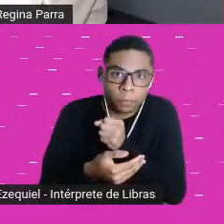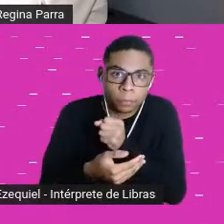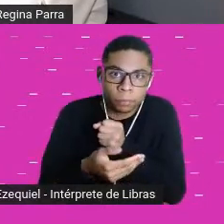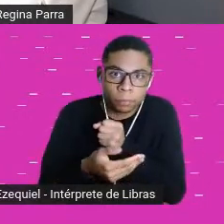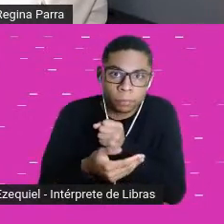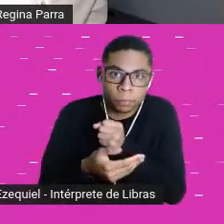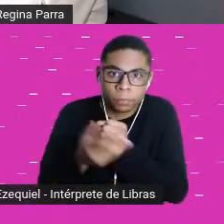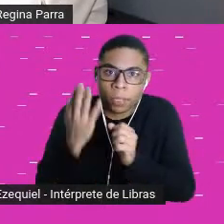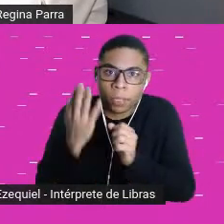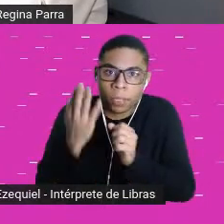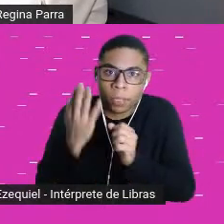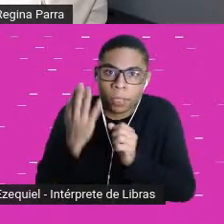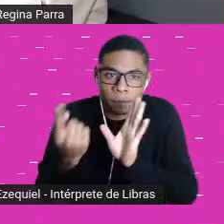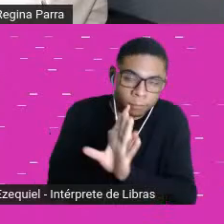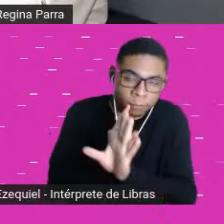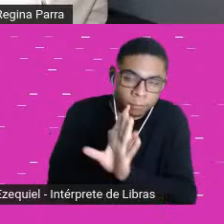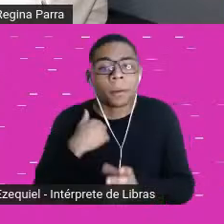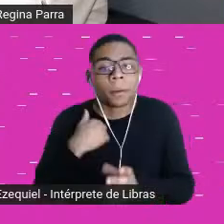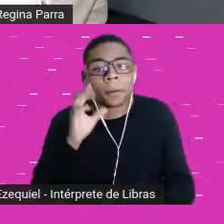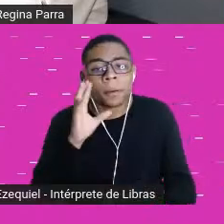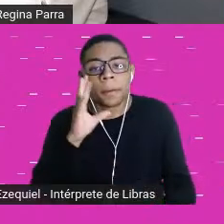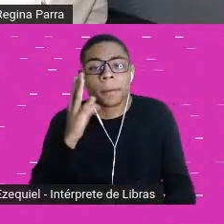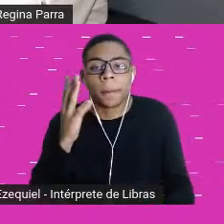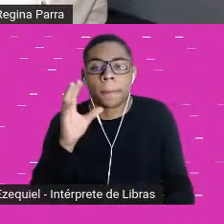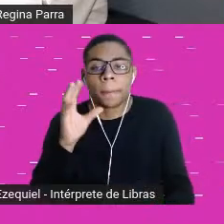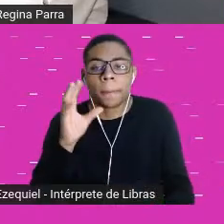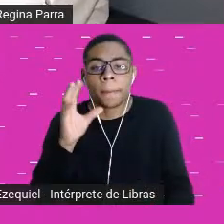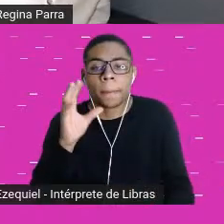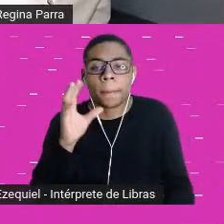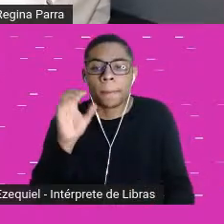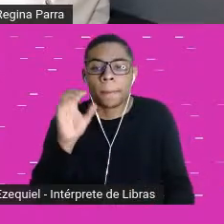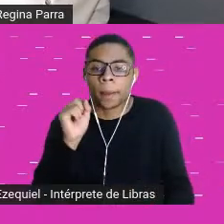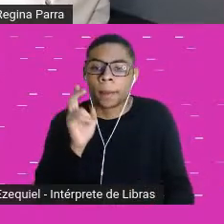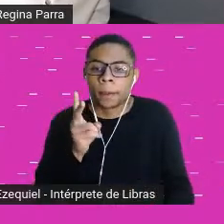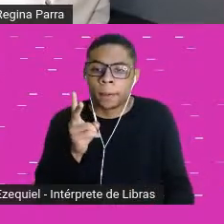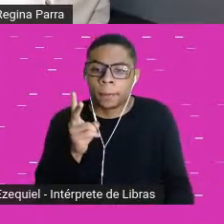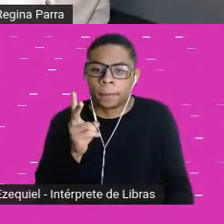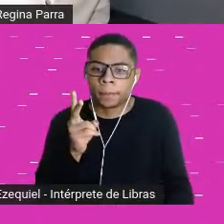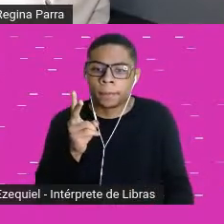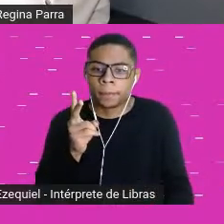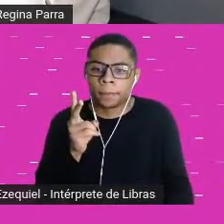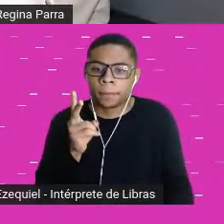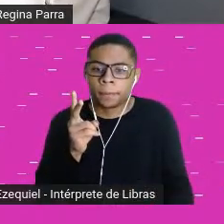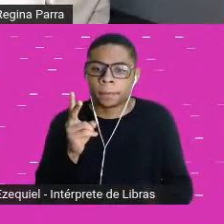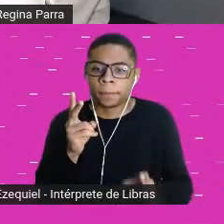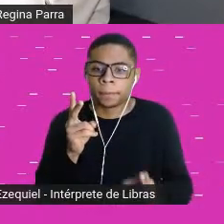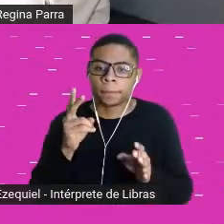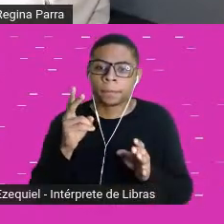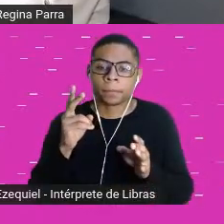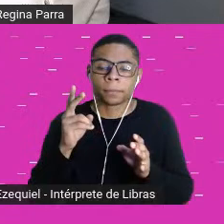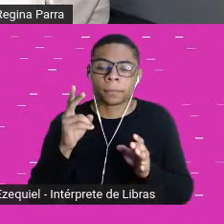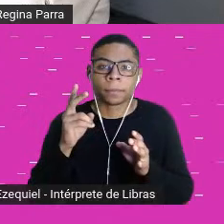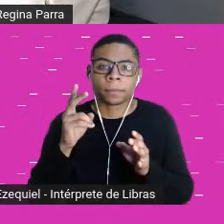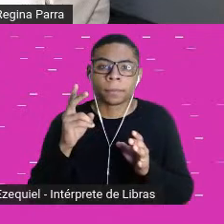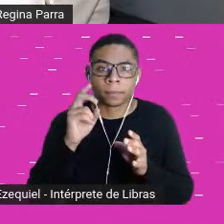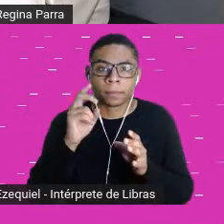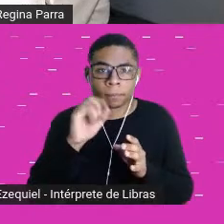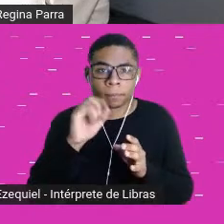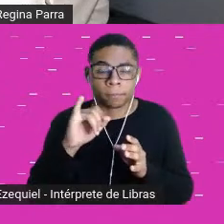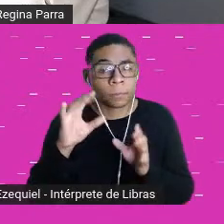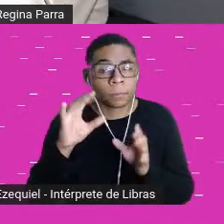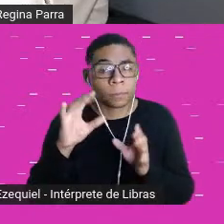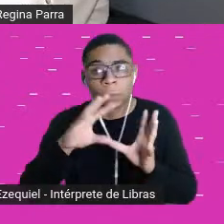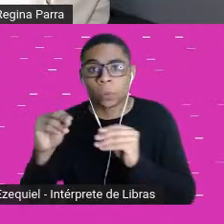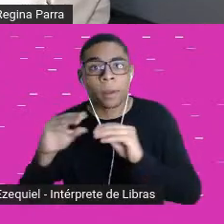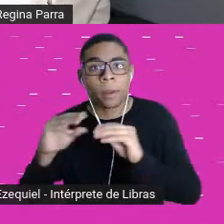resolvi pegar as cortinas, o que tinha, foi tudo reciclado, na verdade. A gente foi reutilizando os